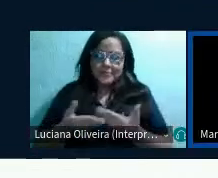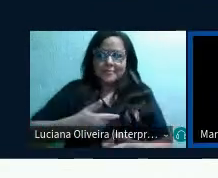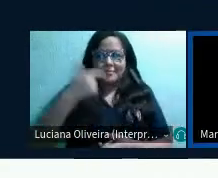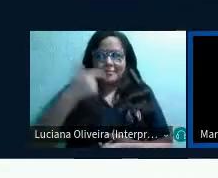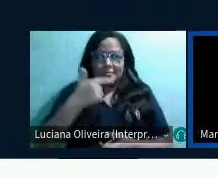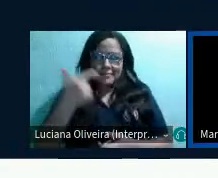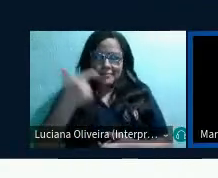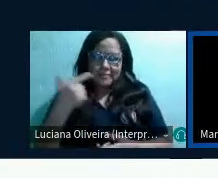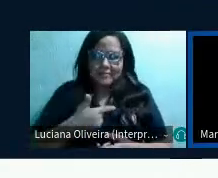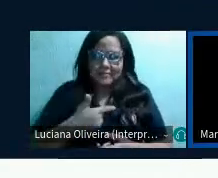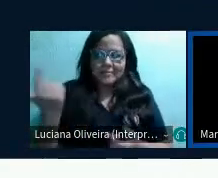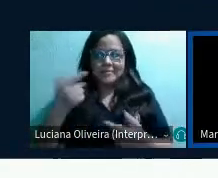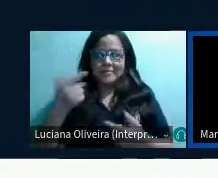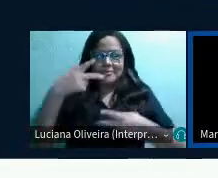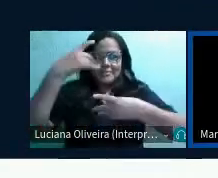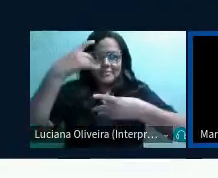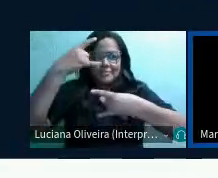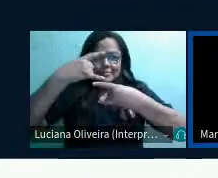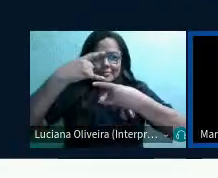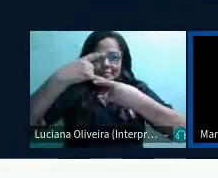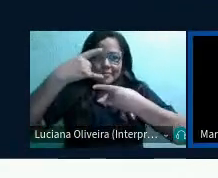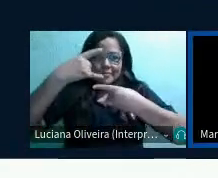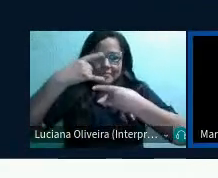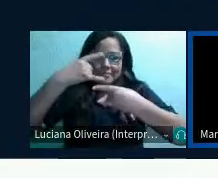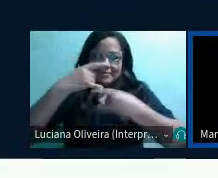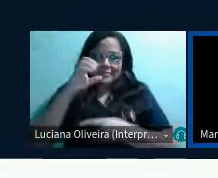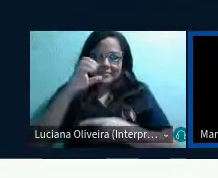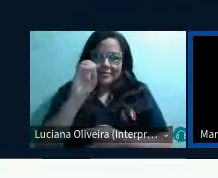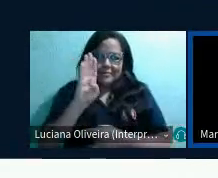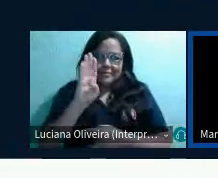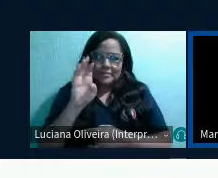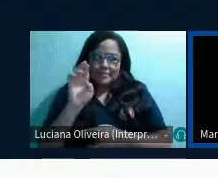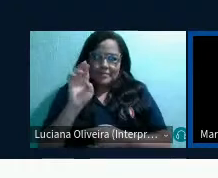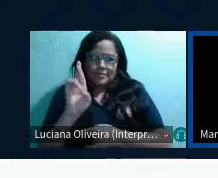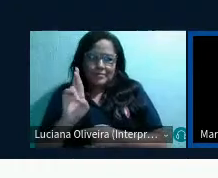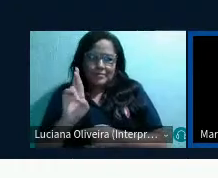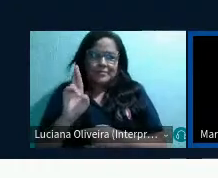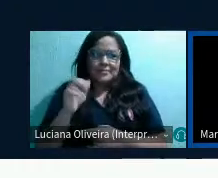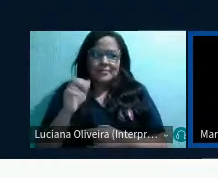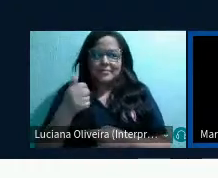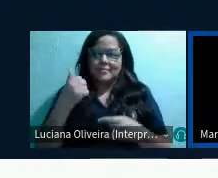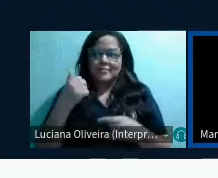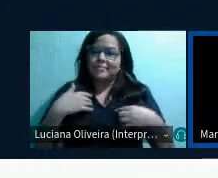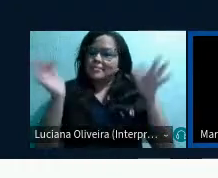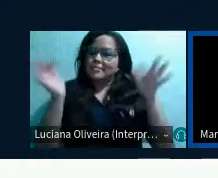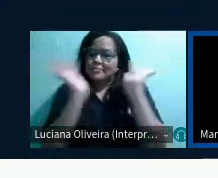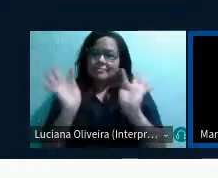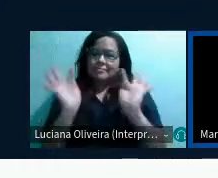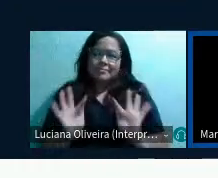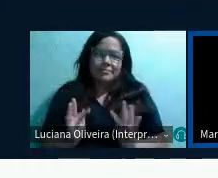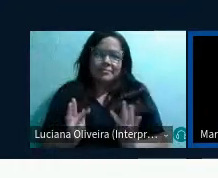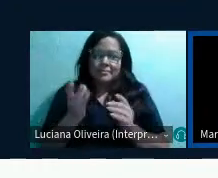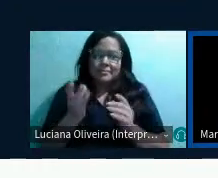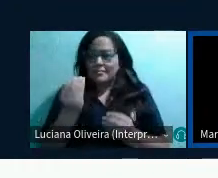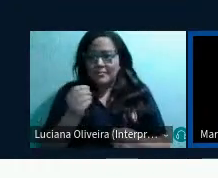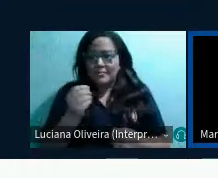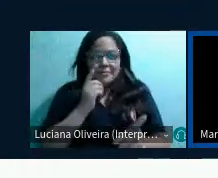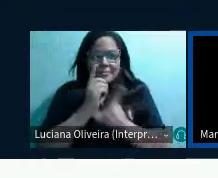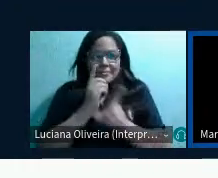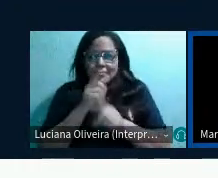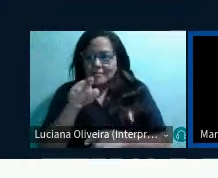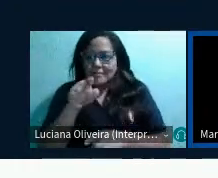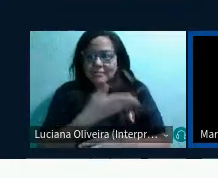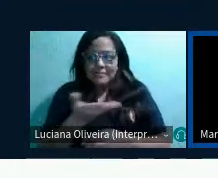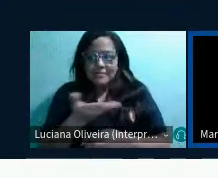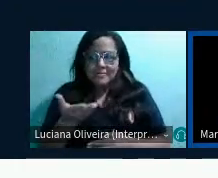ter vocês aqui. Eu acho que é uma das iniciativas que mais me deixa empolgado nesse ano, porque ter